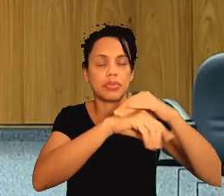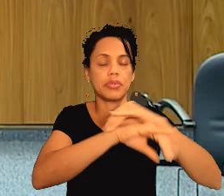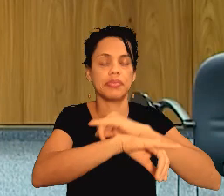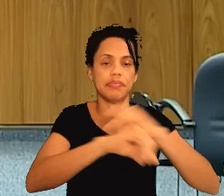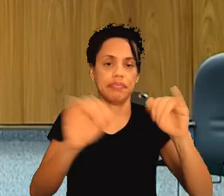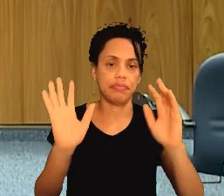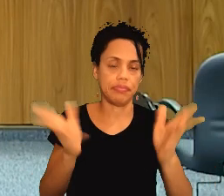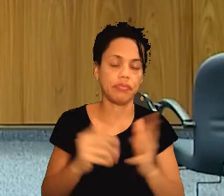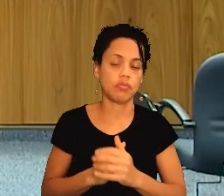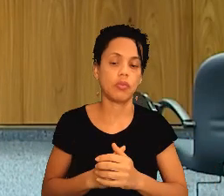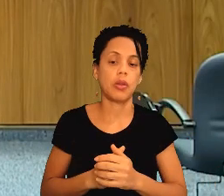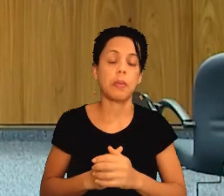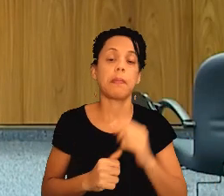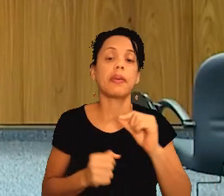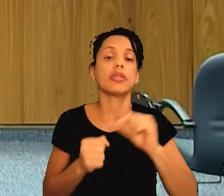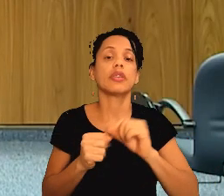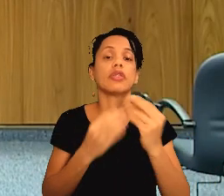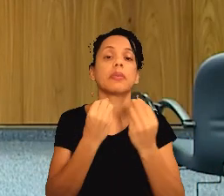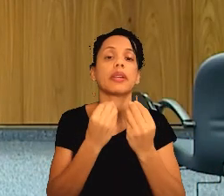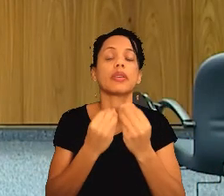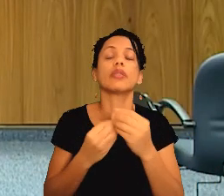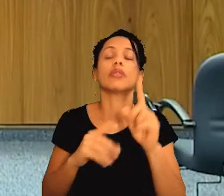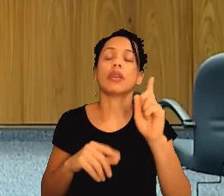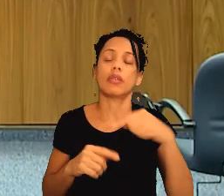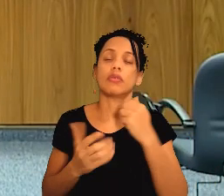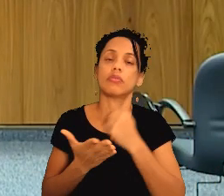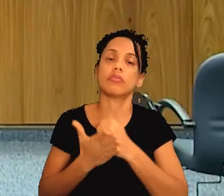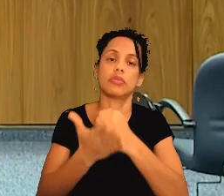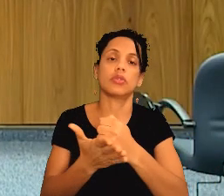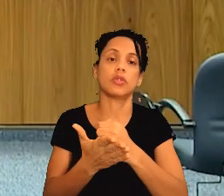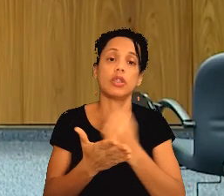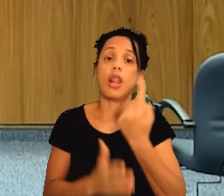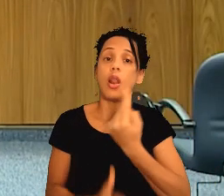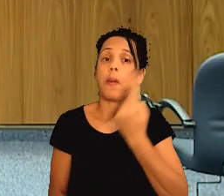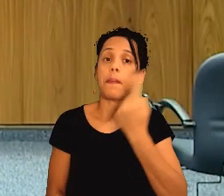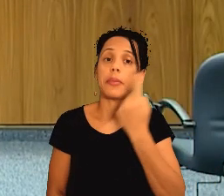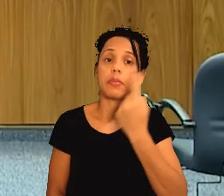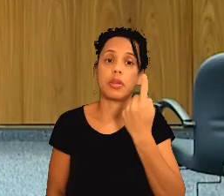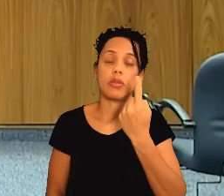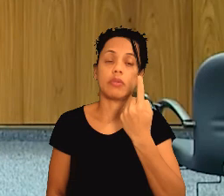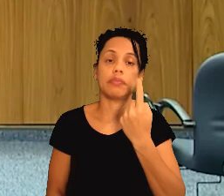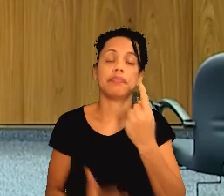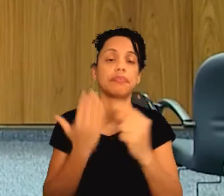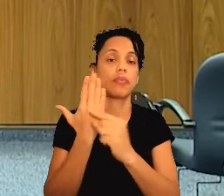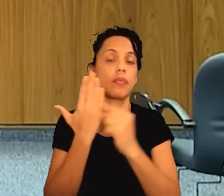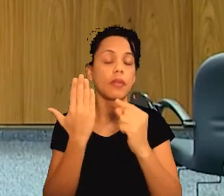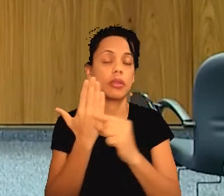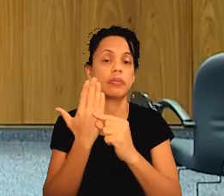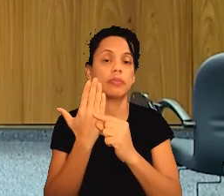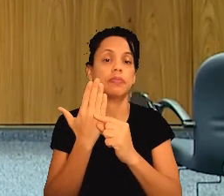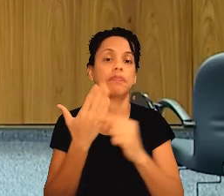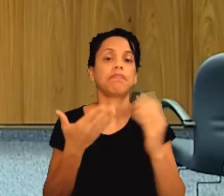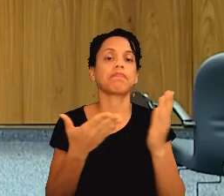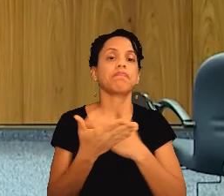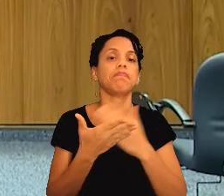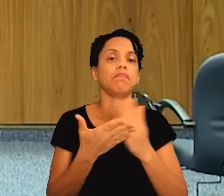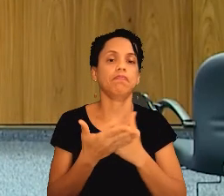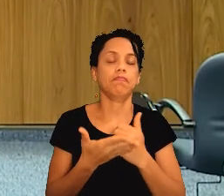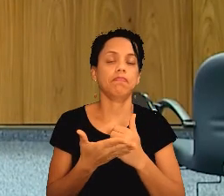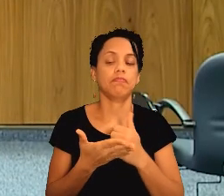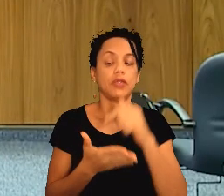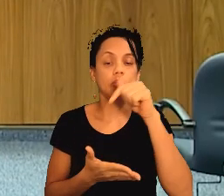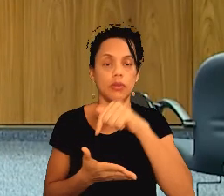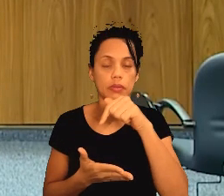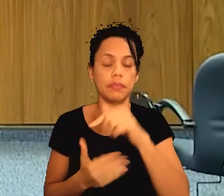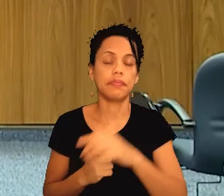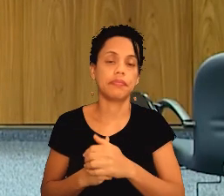mas ele foi feito para essa ocasião e ele é o primeiro artigo desse livro.